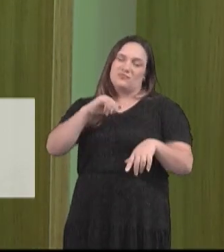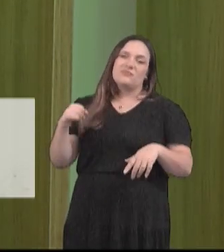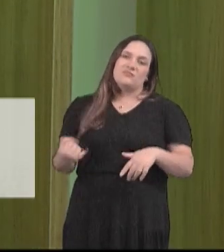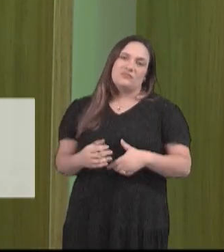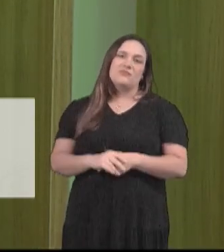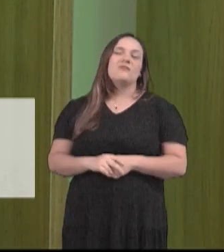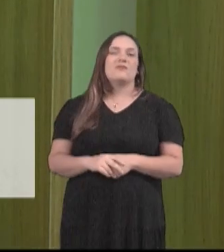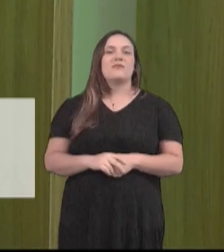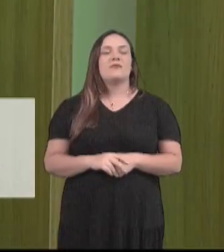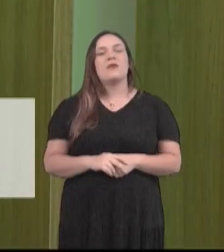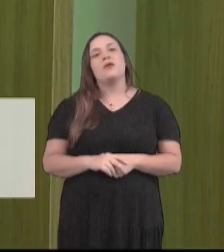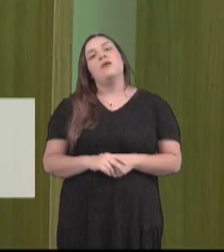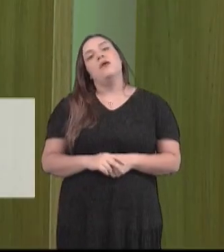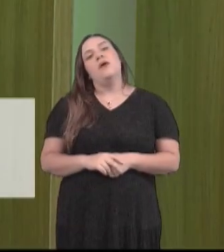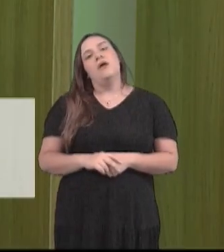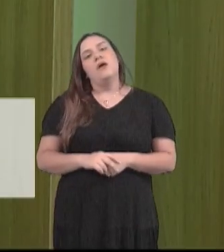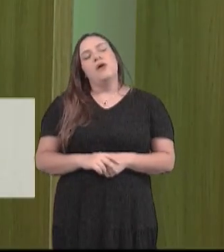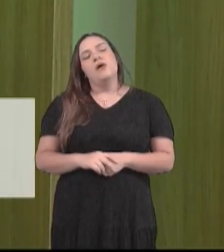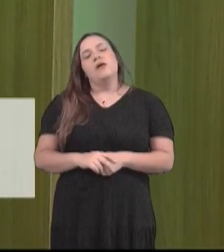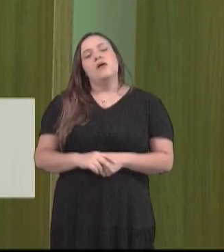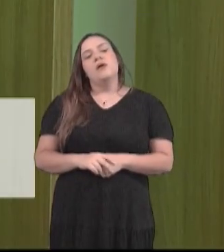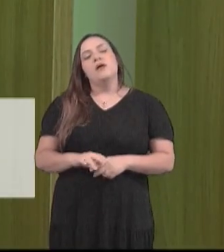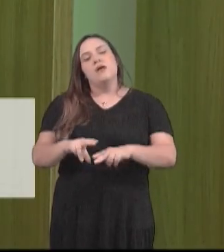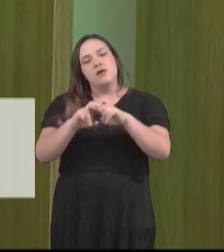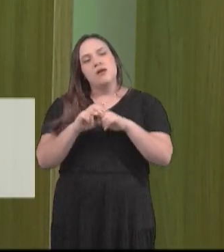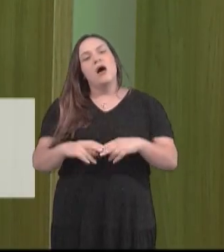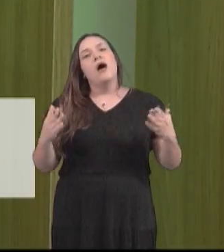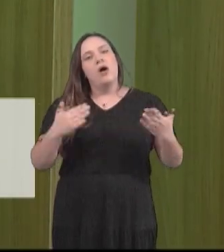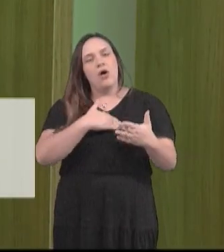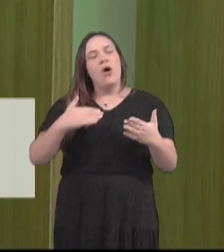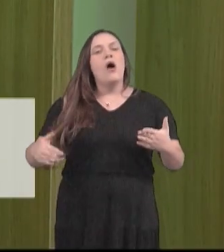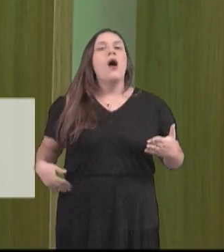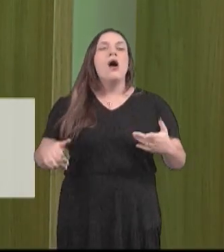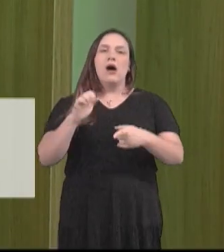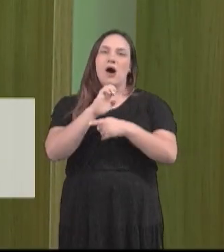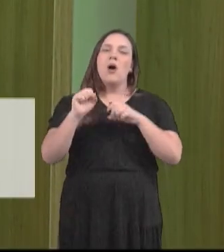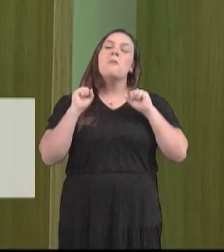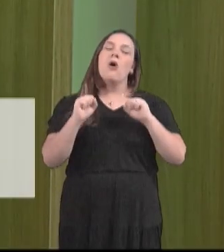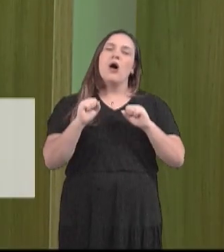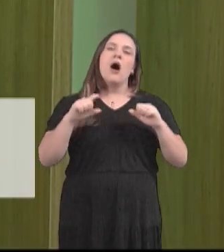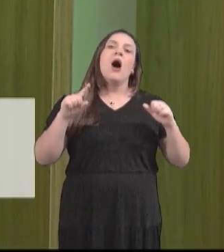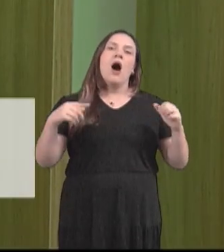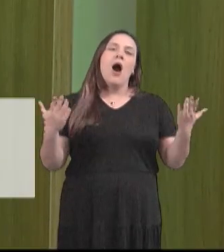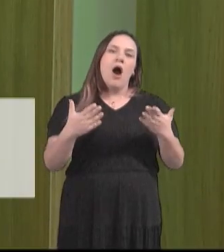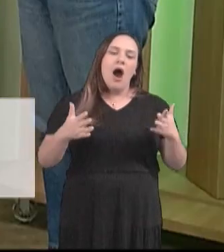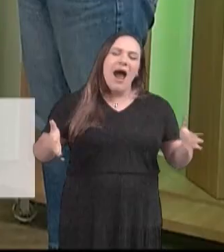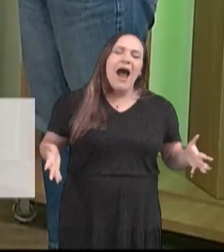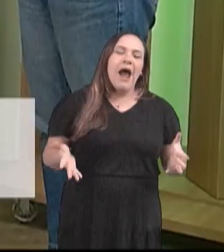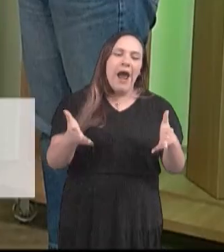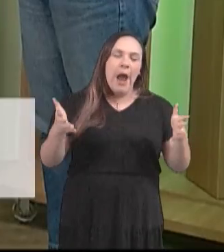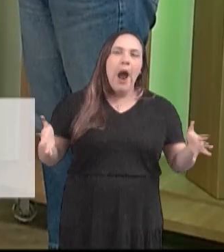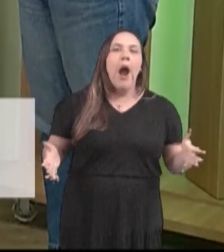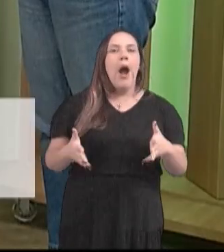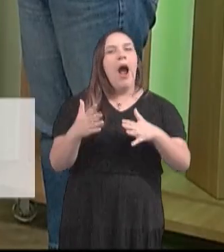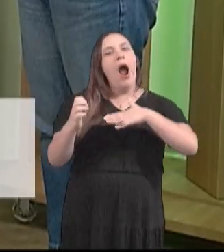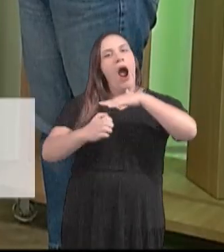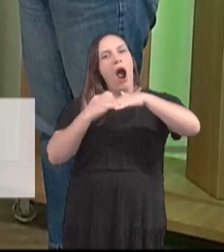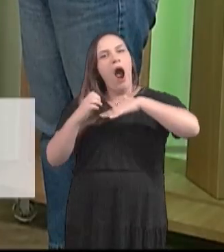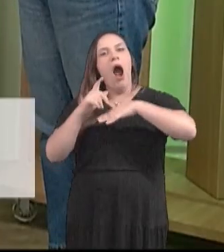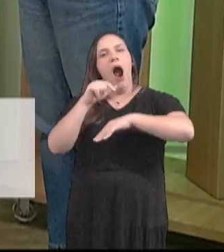nesse quesito. Então, as mulheres o governo está autorizado ao incentivo às práticas,